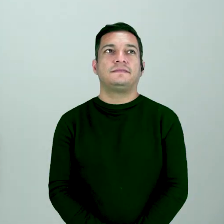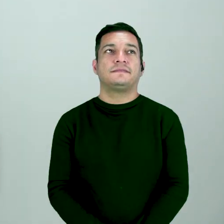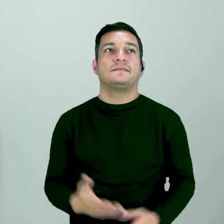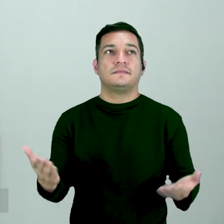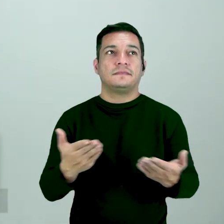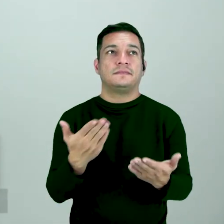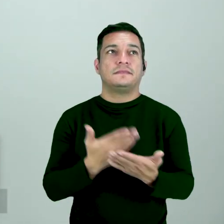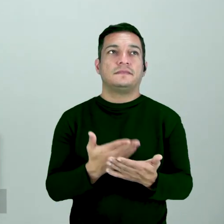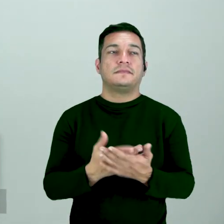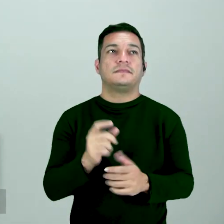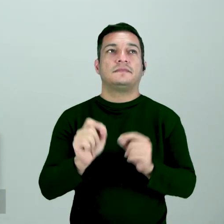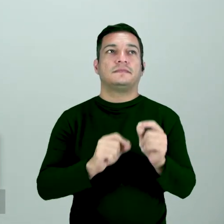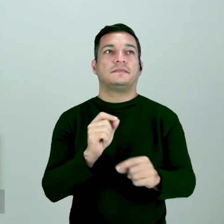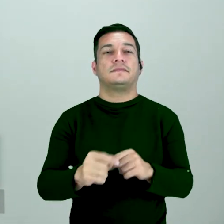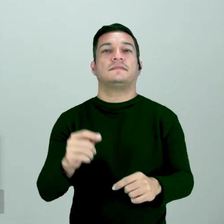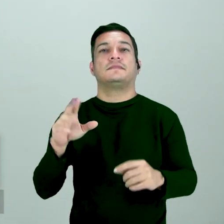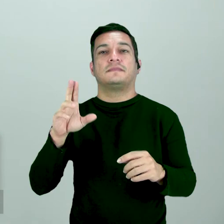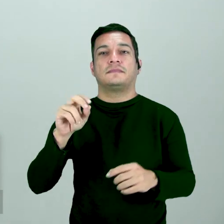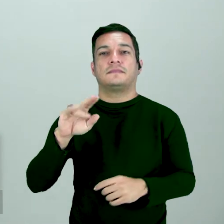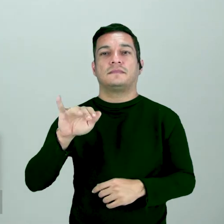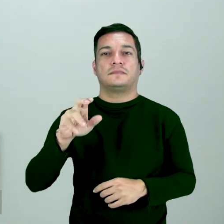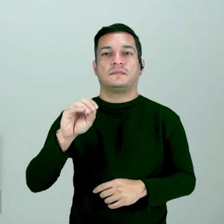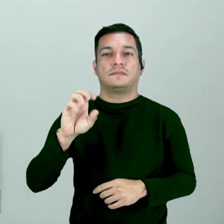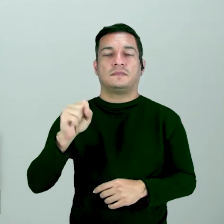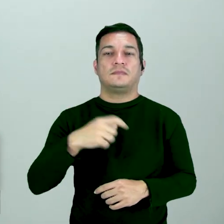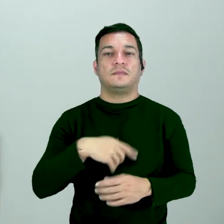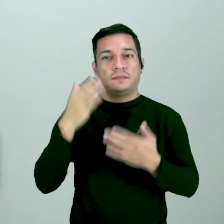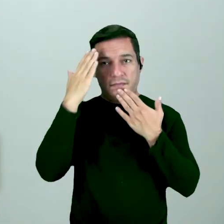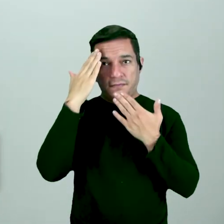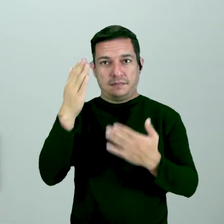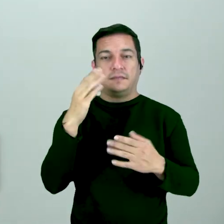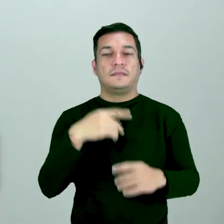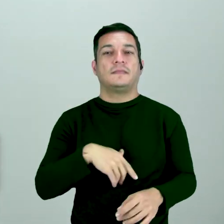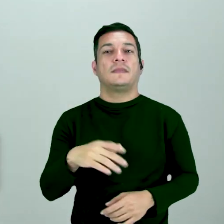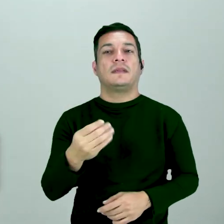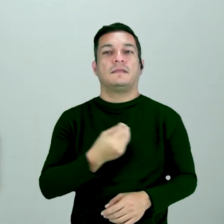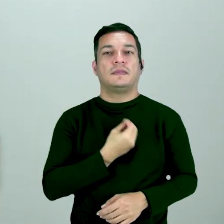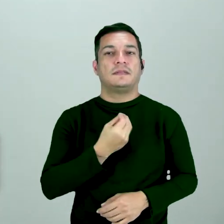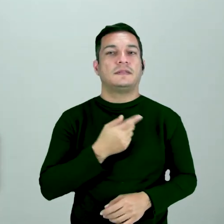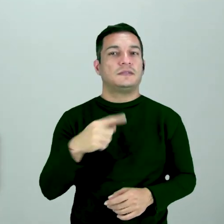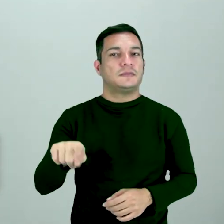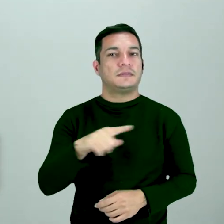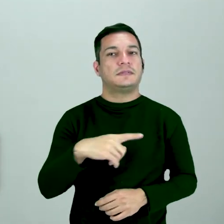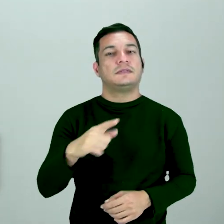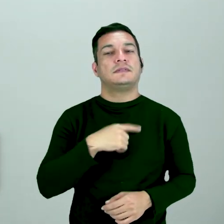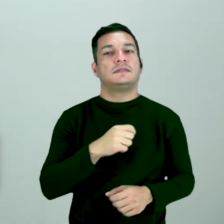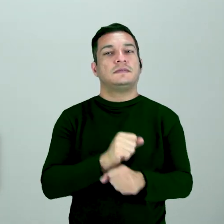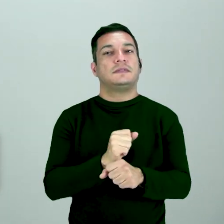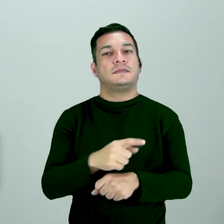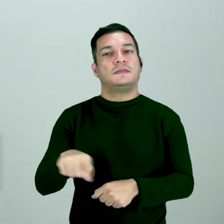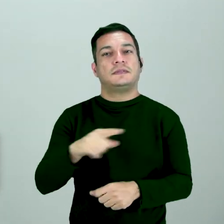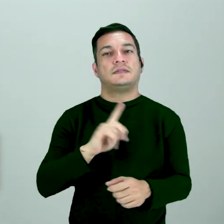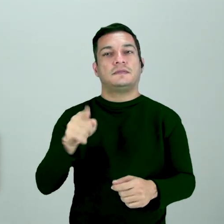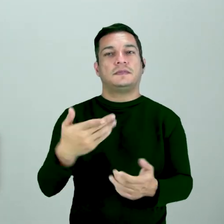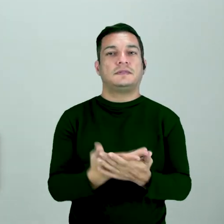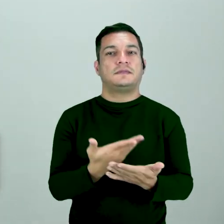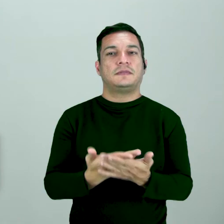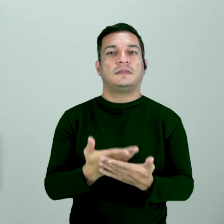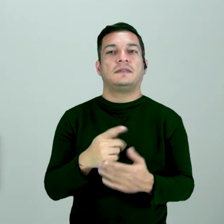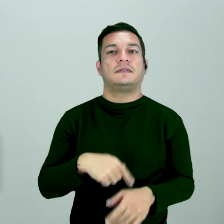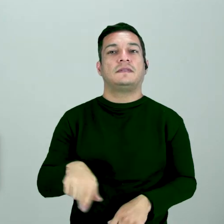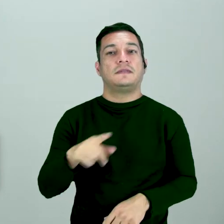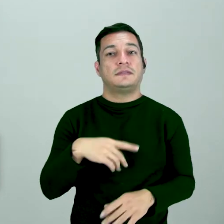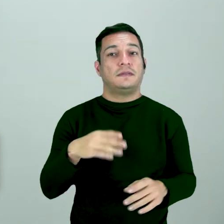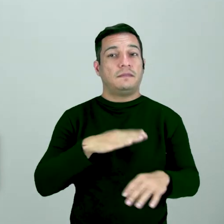Hoje estudamos um pouquinho mais sobre as conjunções. Muito obrigada pela presença de todos vocês. Esperamos vocês na próxima aula.